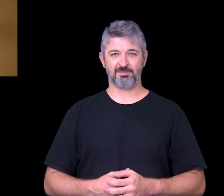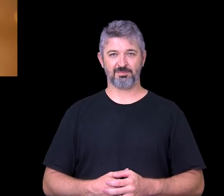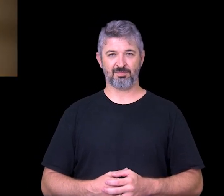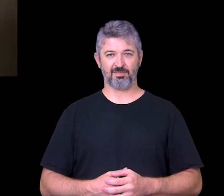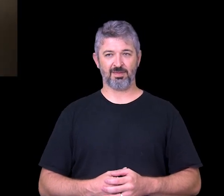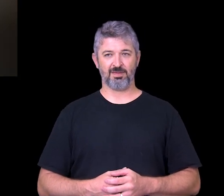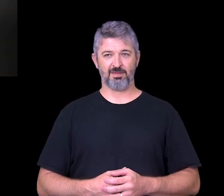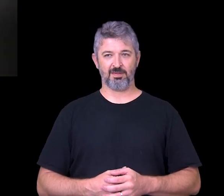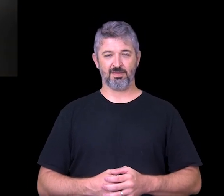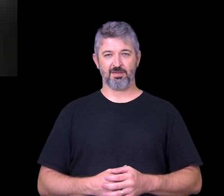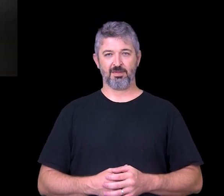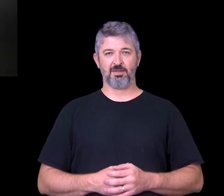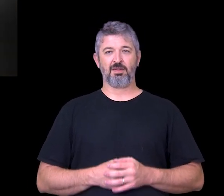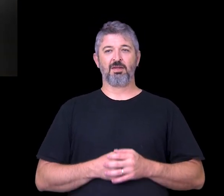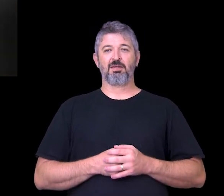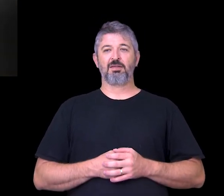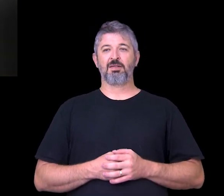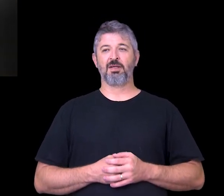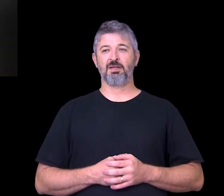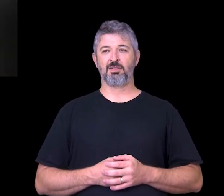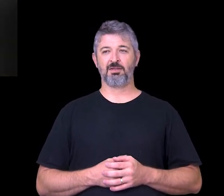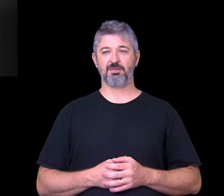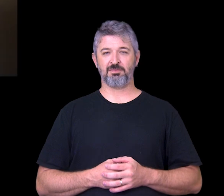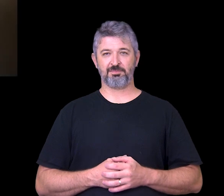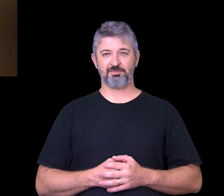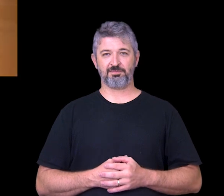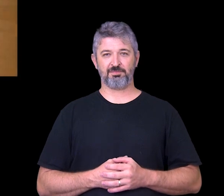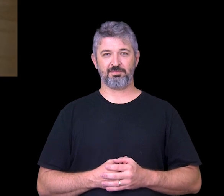2 homens descem a rampa do Congresso e atrás dos primeiros andares do